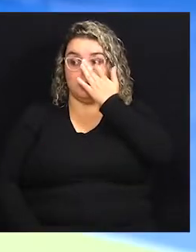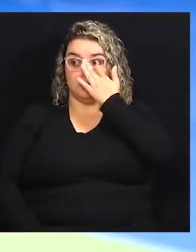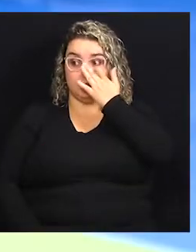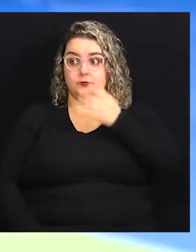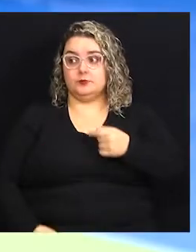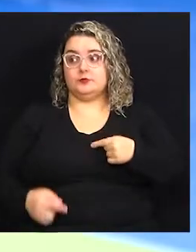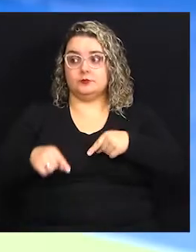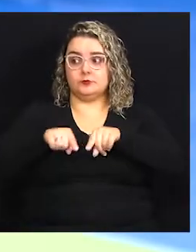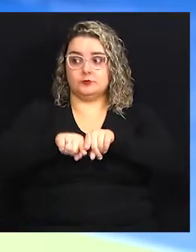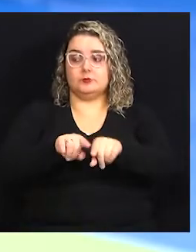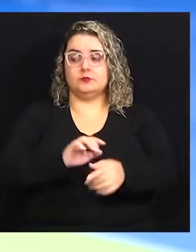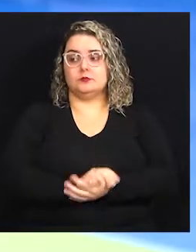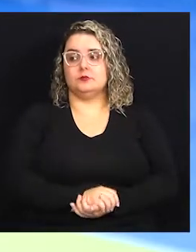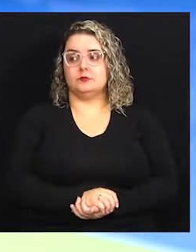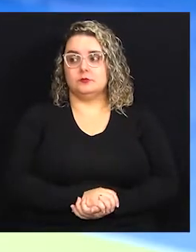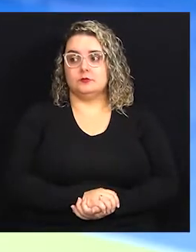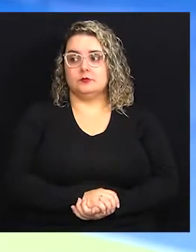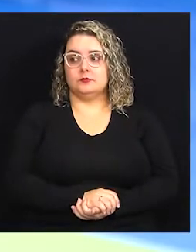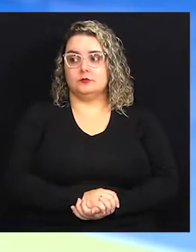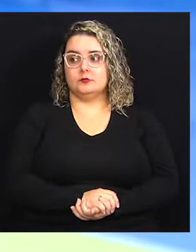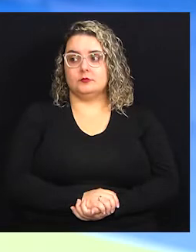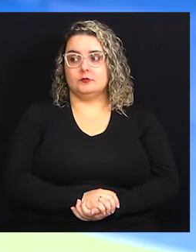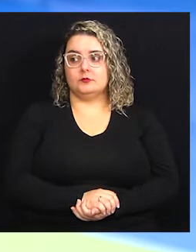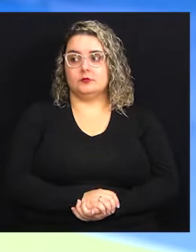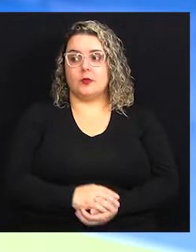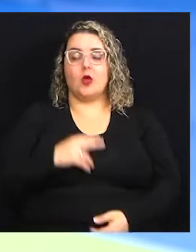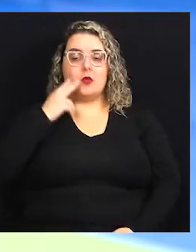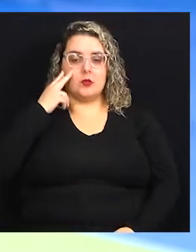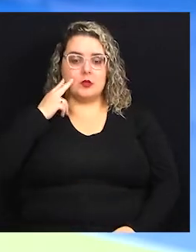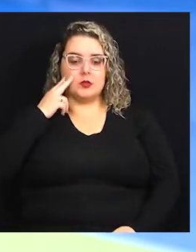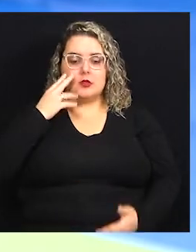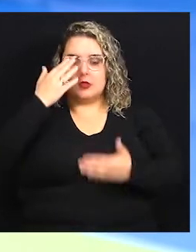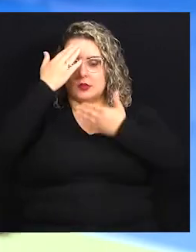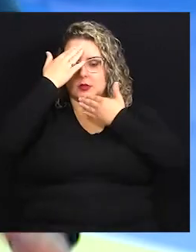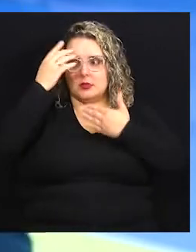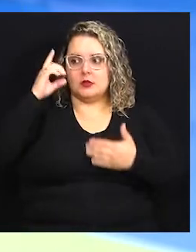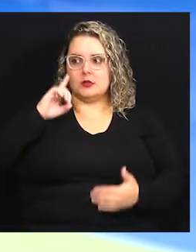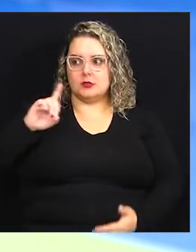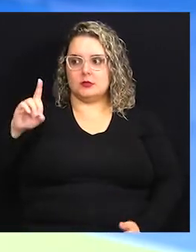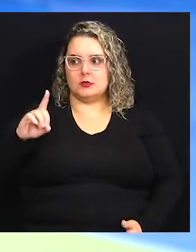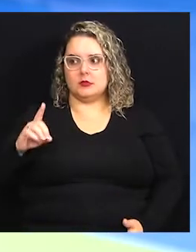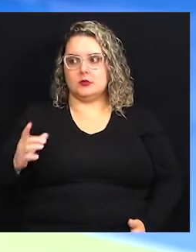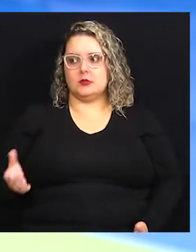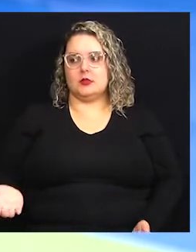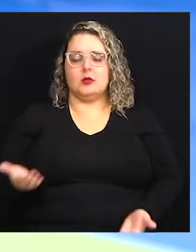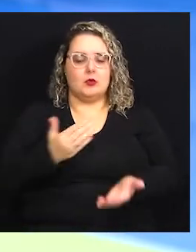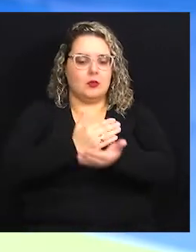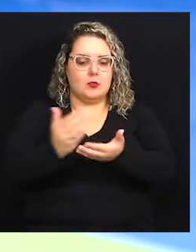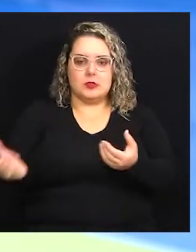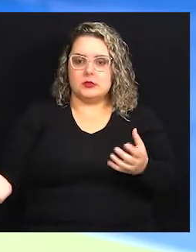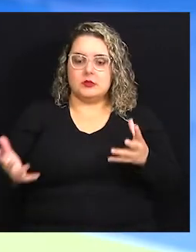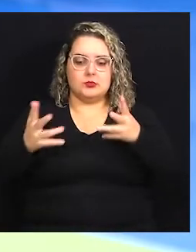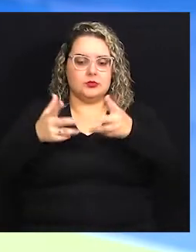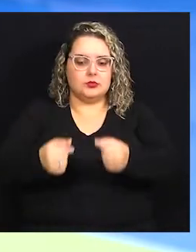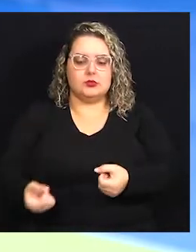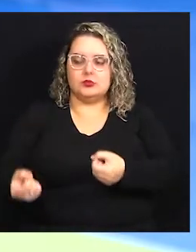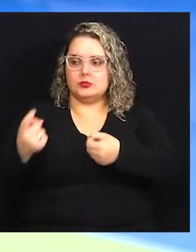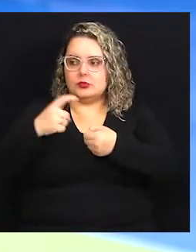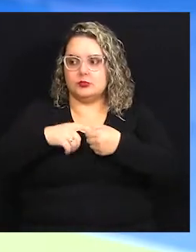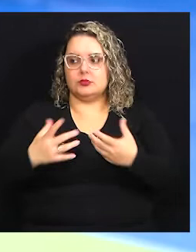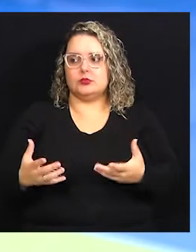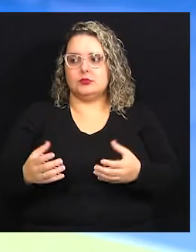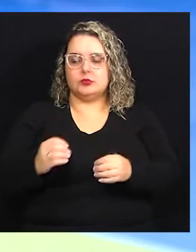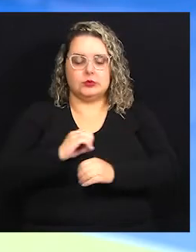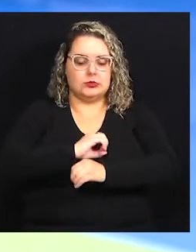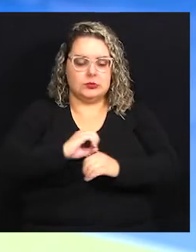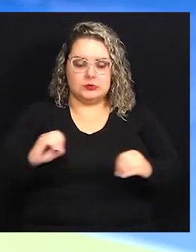essa parceria com o Vinhedo agora, que graças a Deus está reiniciando tudo, vamos dizer assim, voltando tudo